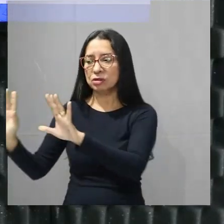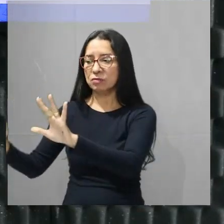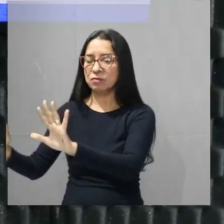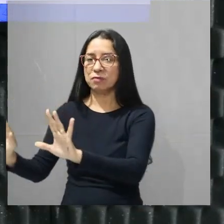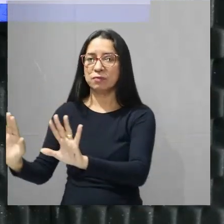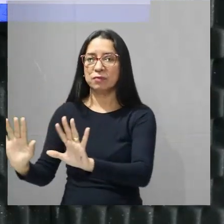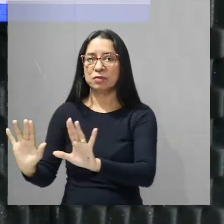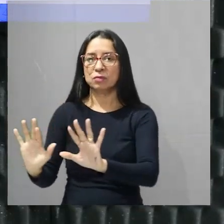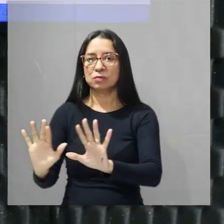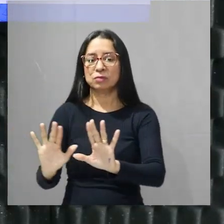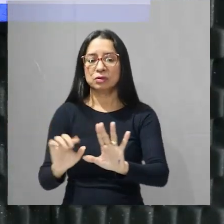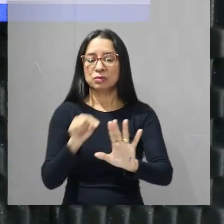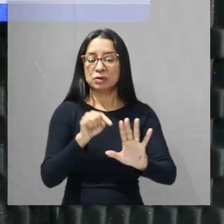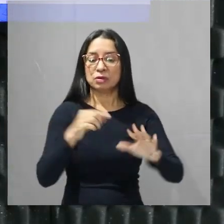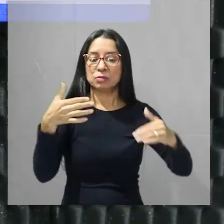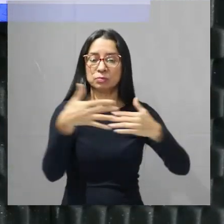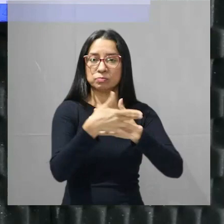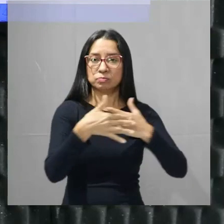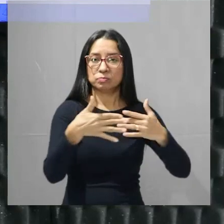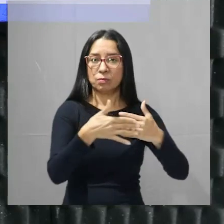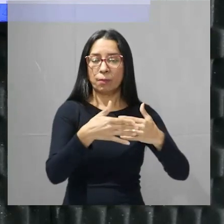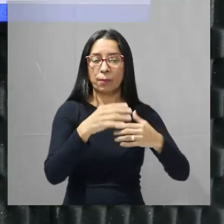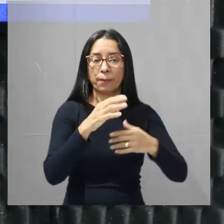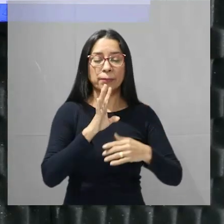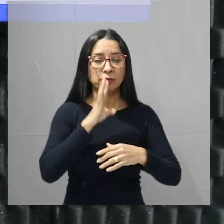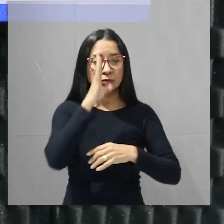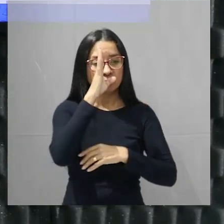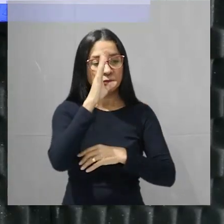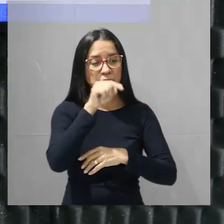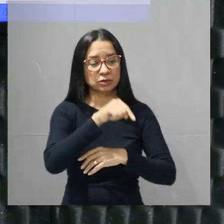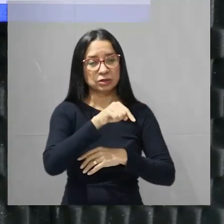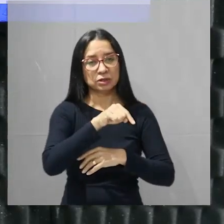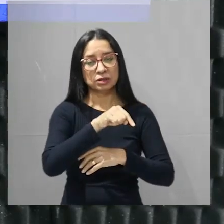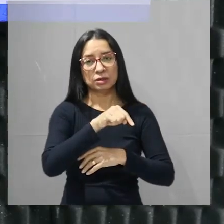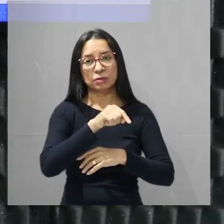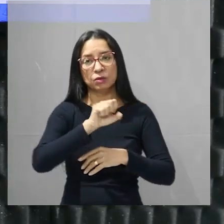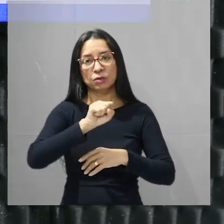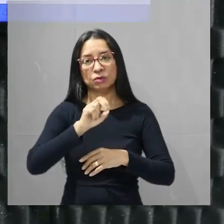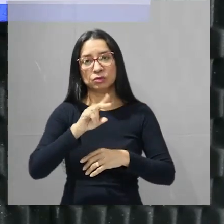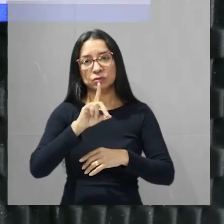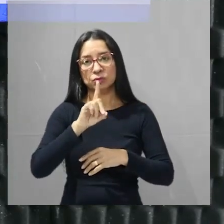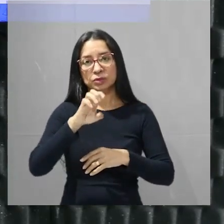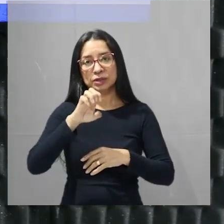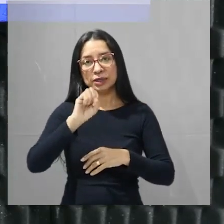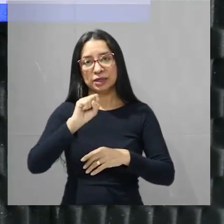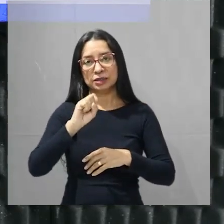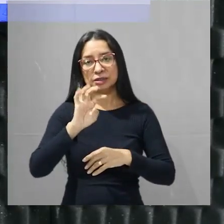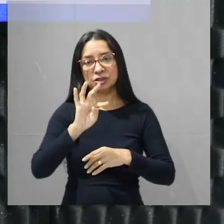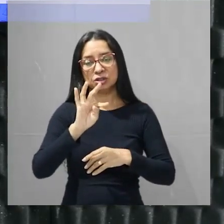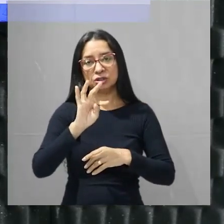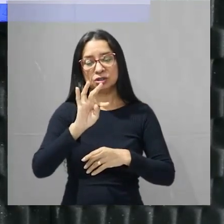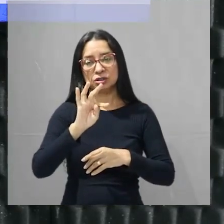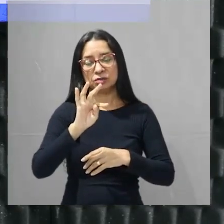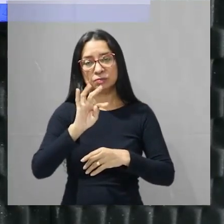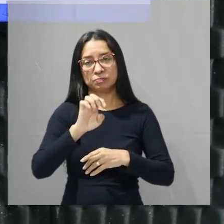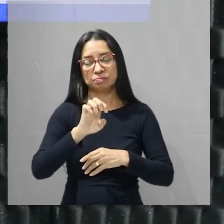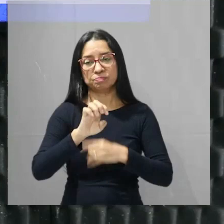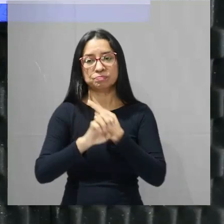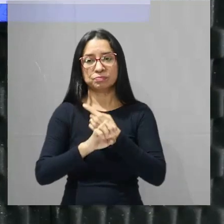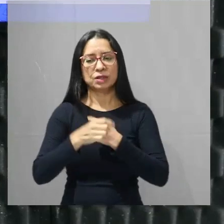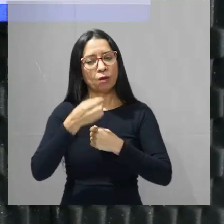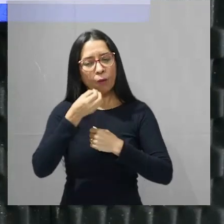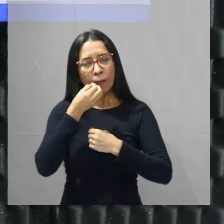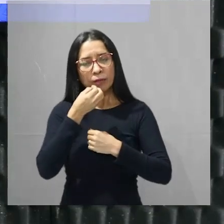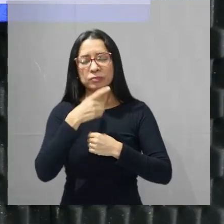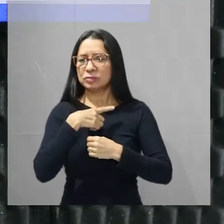urbano, principalmente para o eixo ali do Sudeste. Qual foi a consequência direta disso? Teve um bom planejamento, Marcos, do crescimento dessas